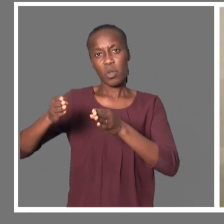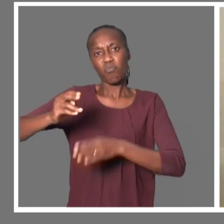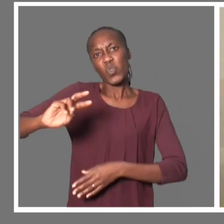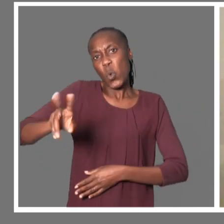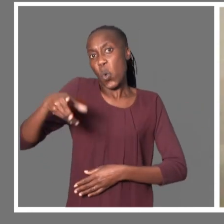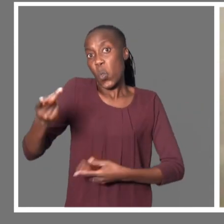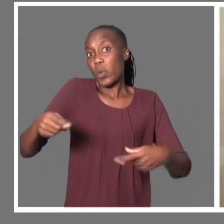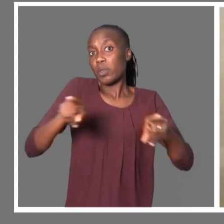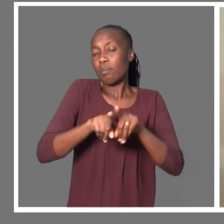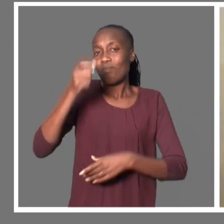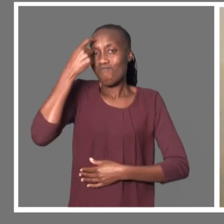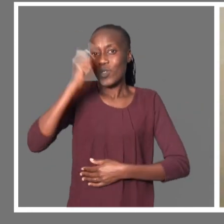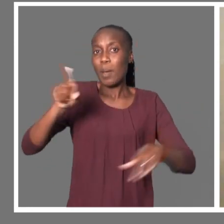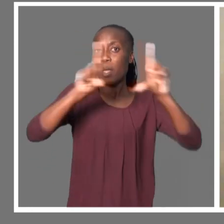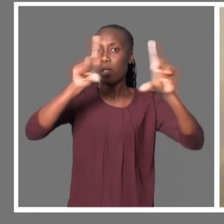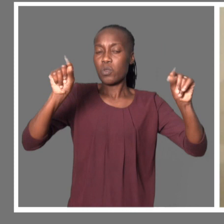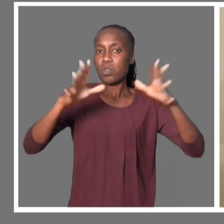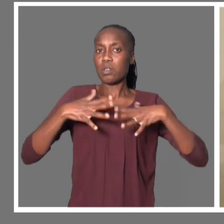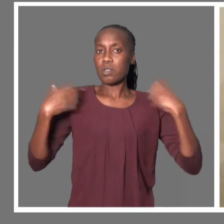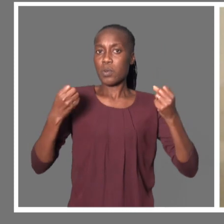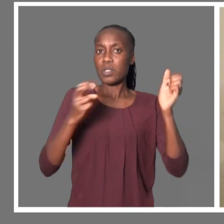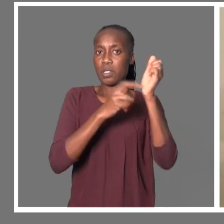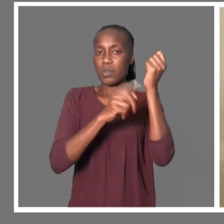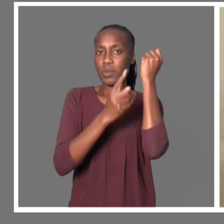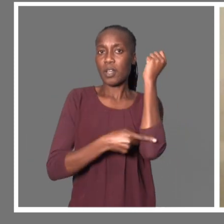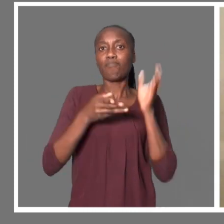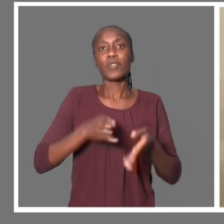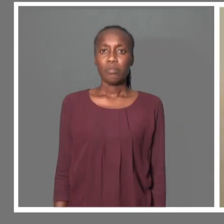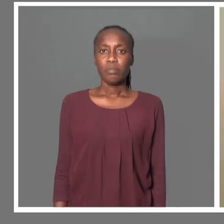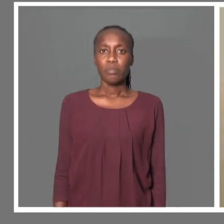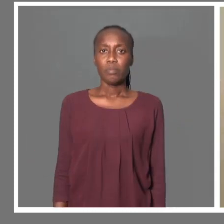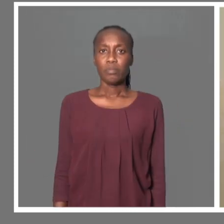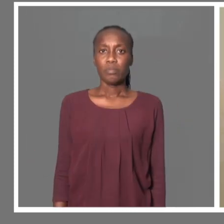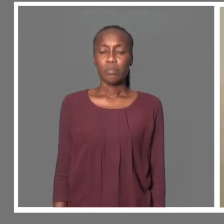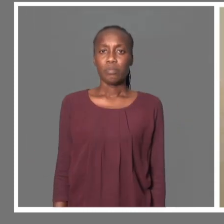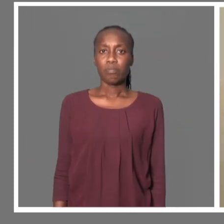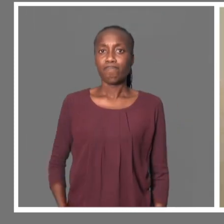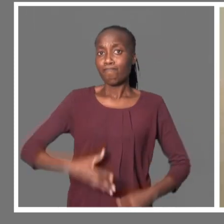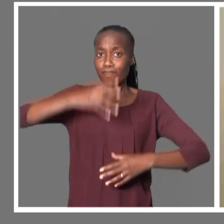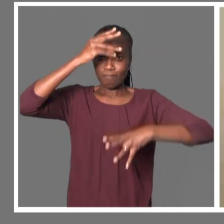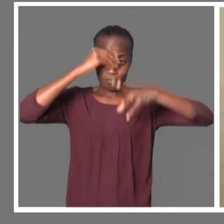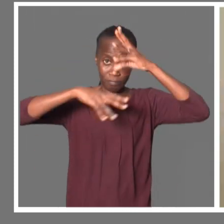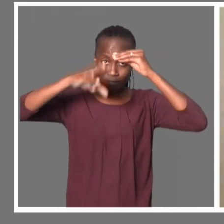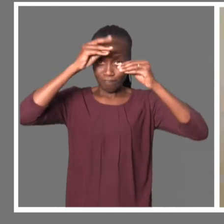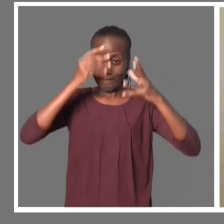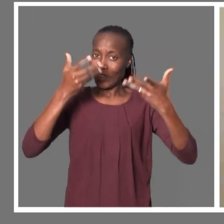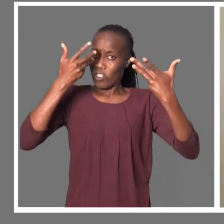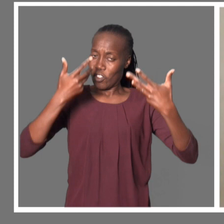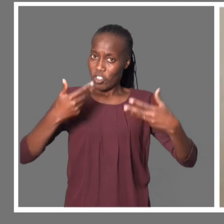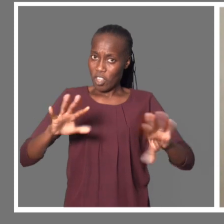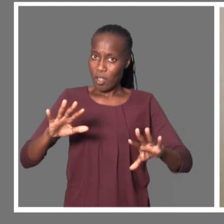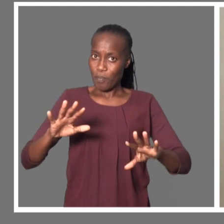pessoas que não sabem o que é a saúde direta. Este desafio eu tenho é de